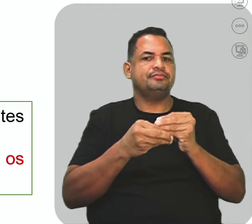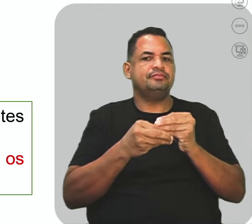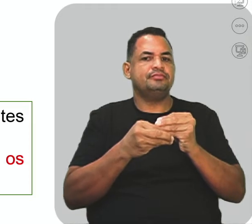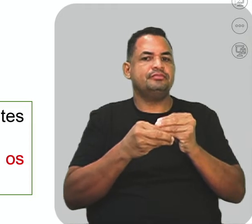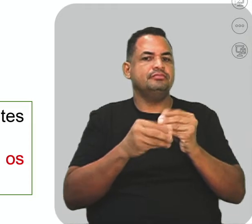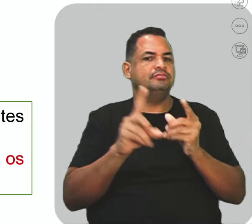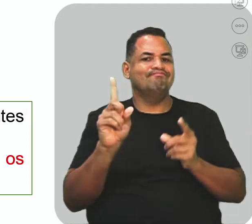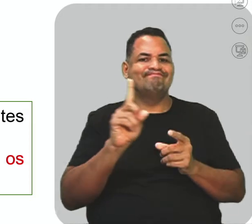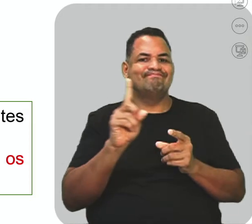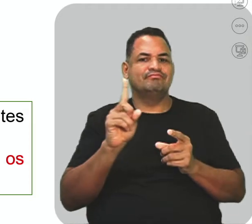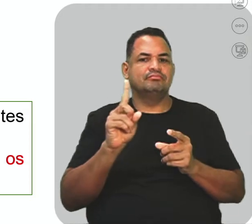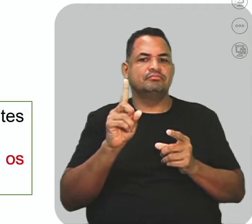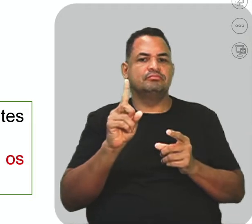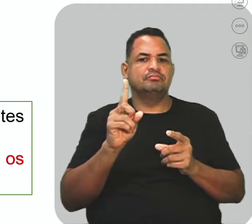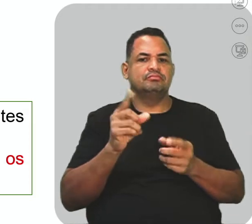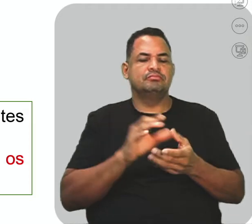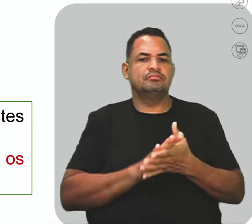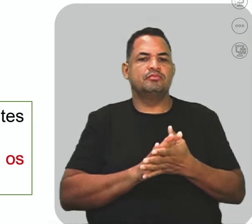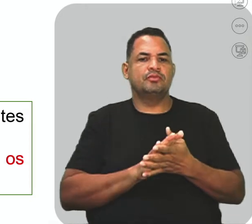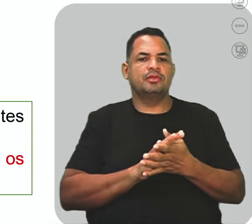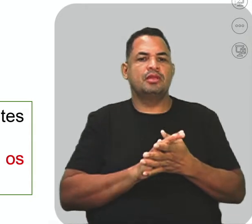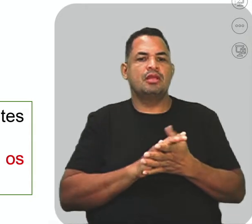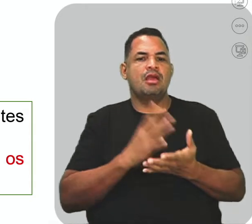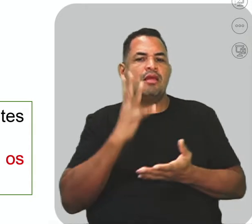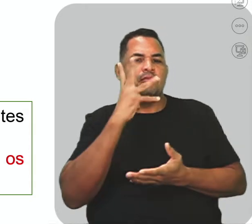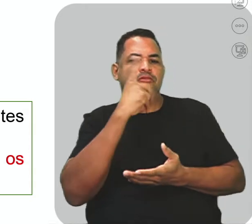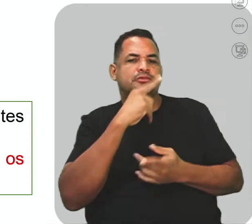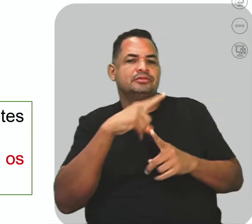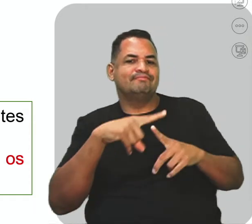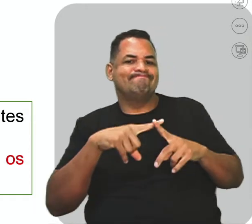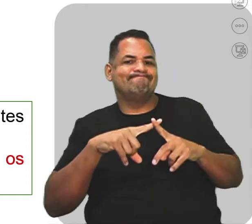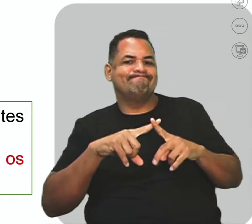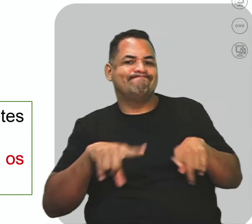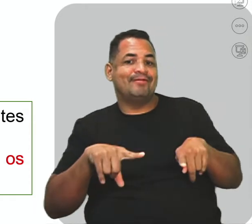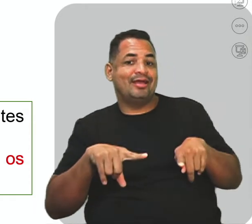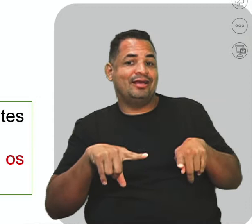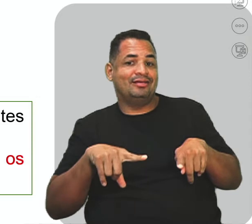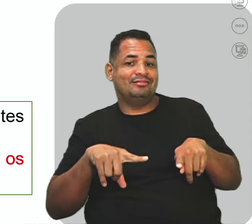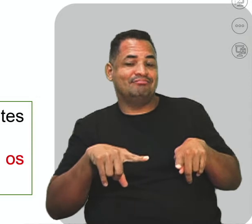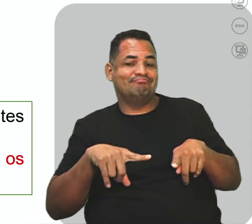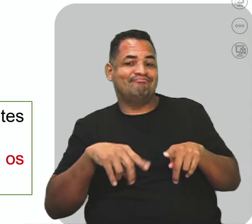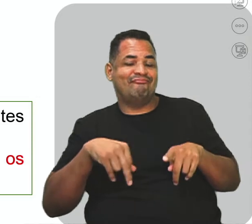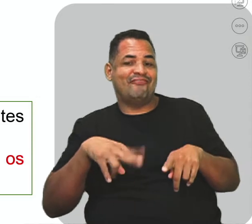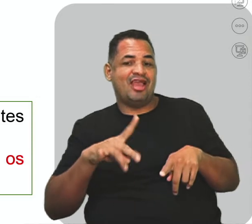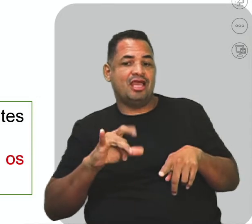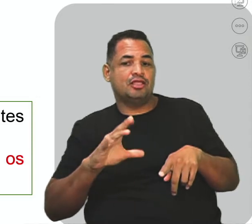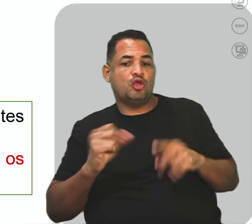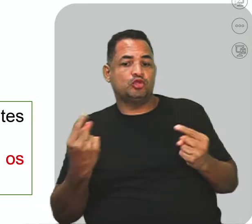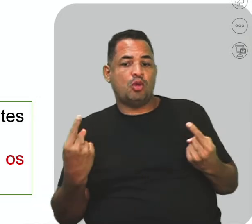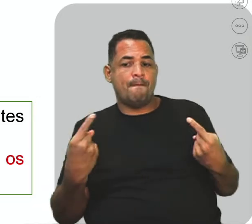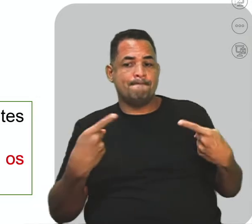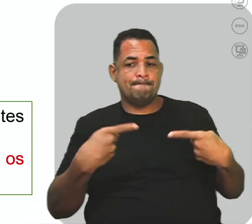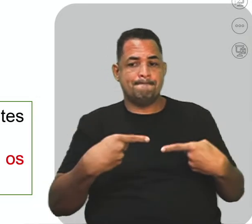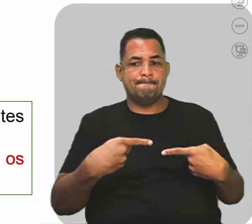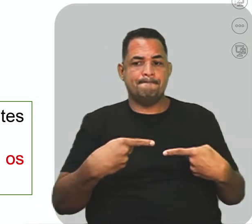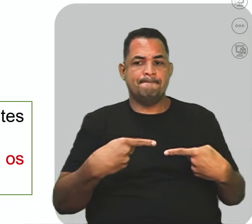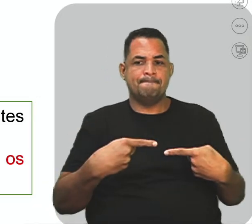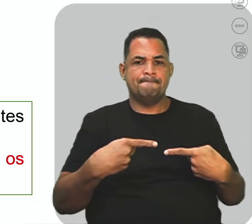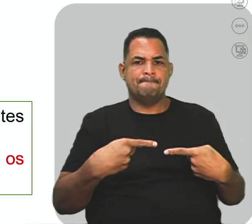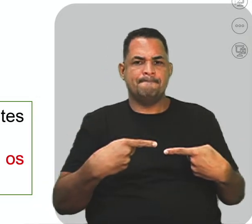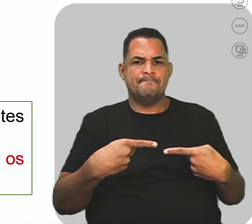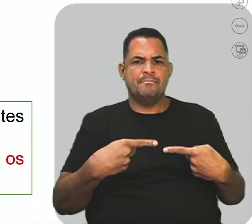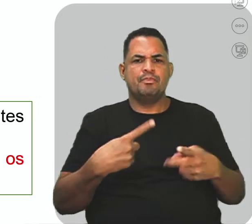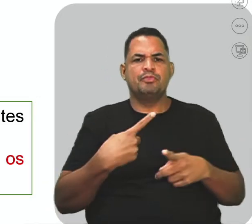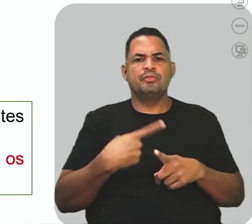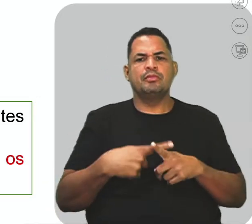ideia? Não. Era linda, mas vaidosa. É uma oposição, né? Mas,